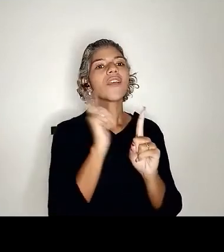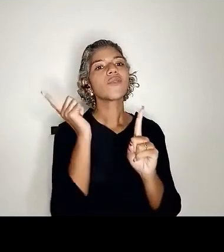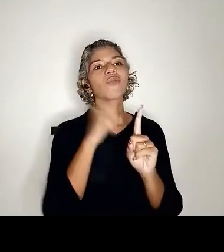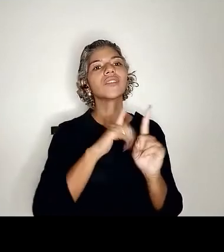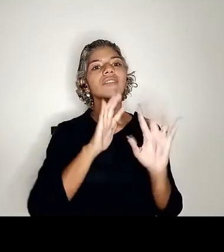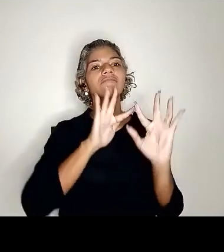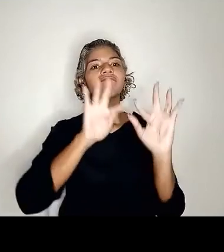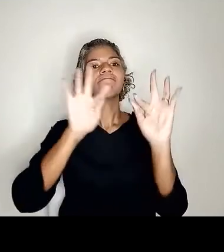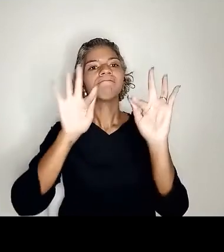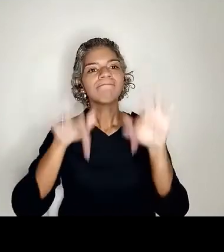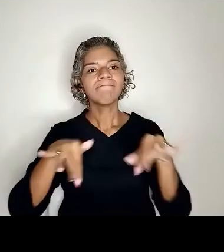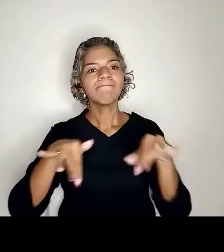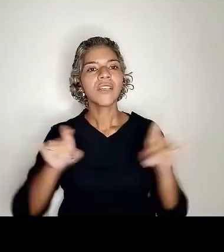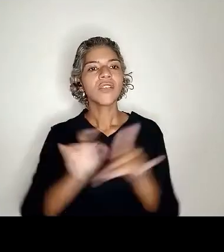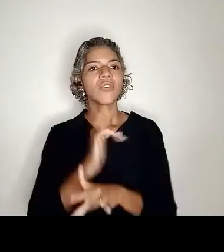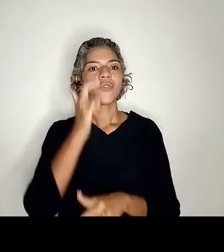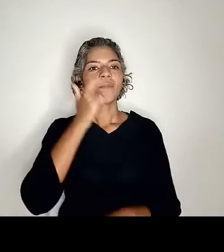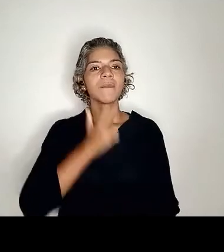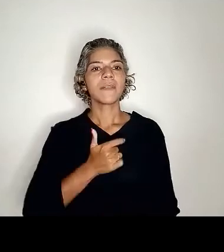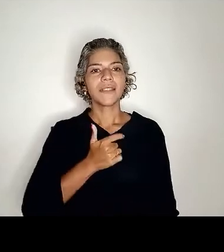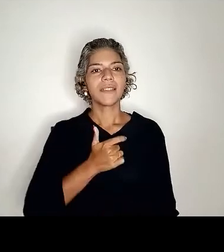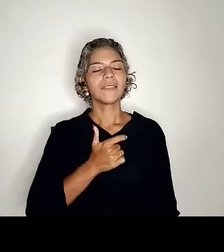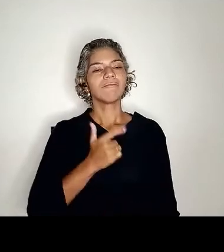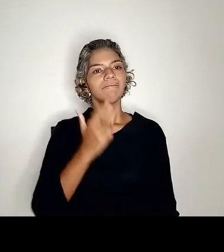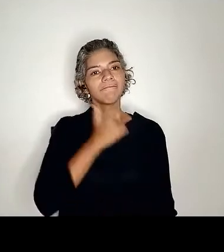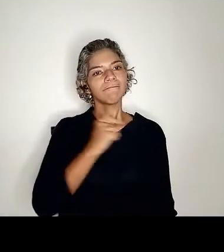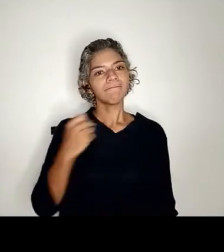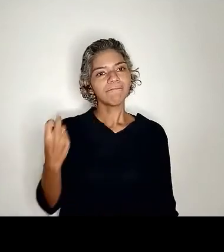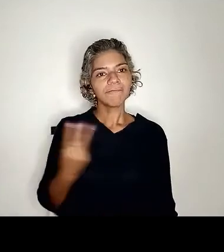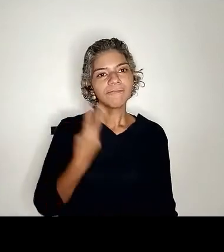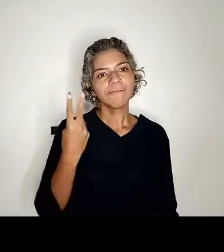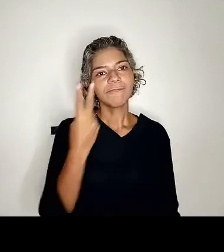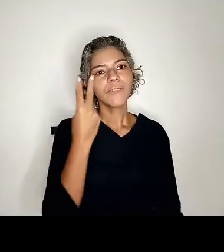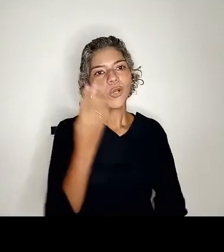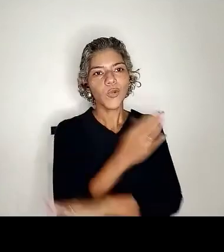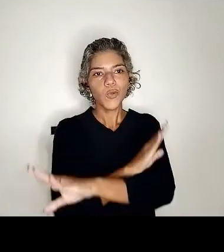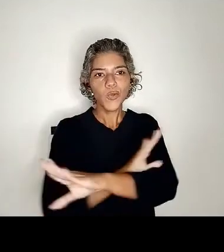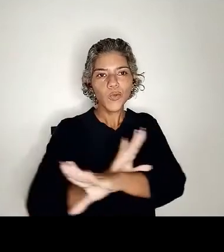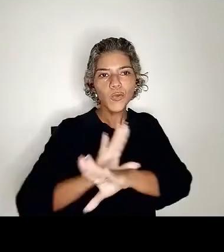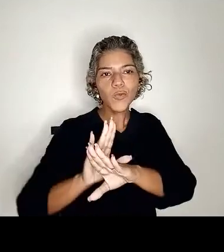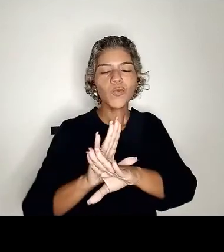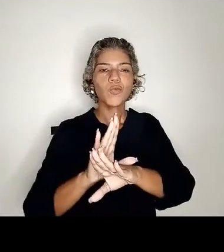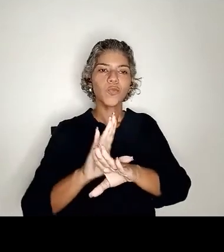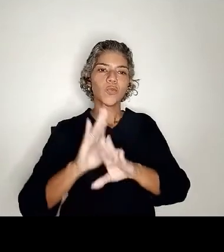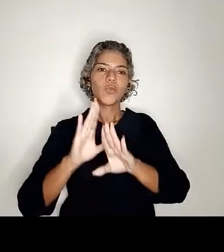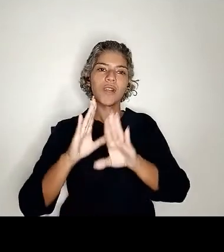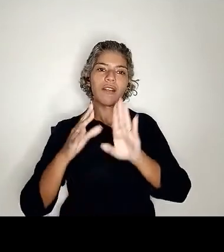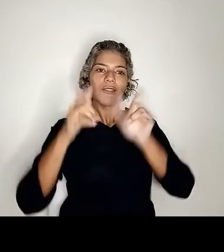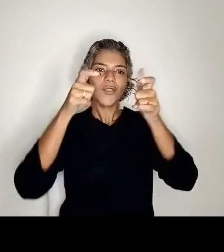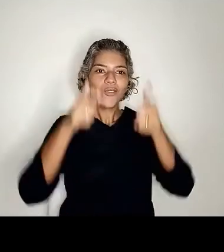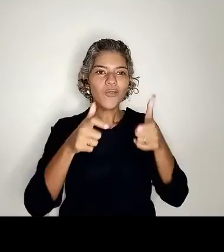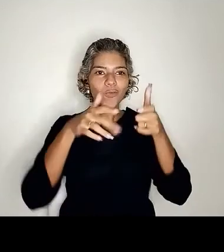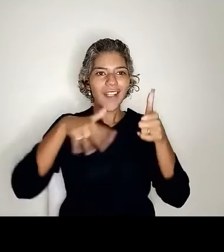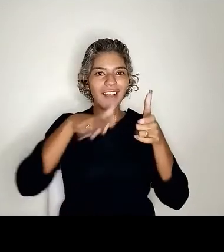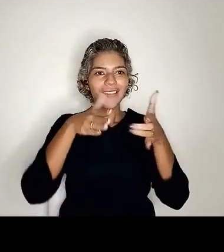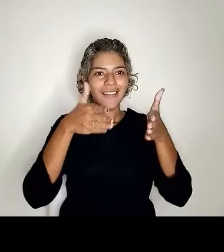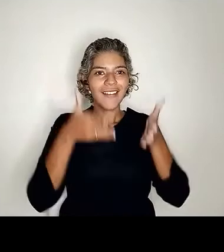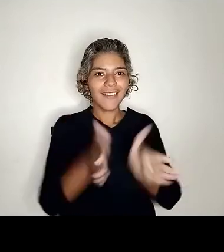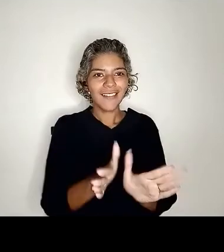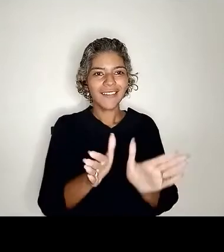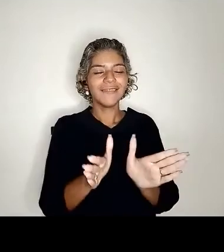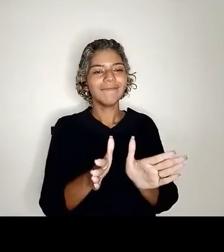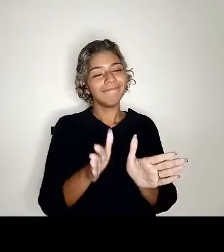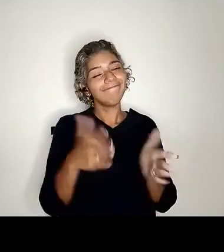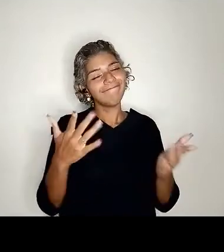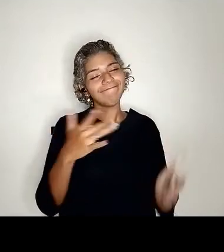com a valorização da sua própria cultura, da sua própria origem. Então, foi uma pena a gente não